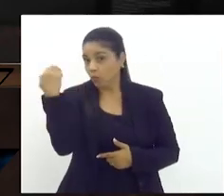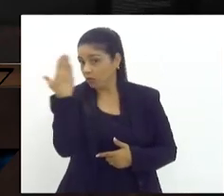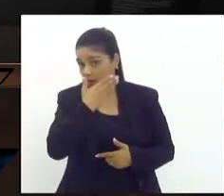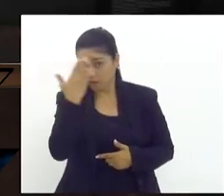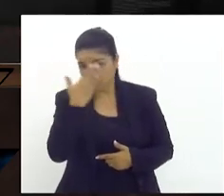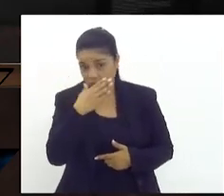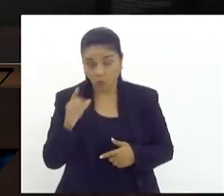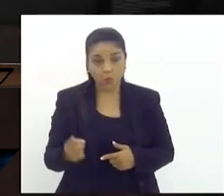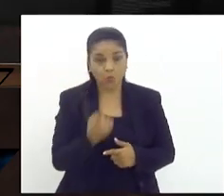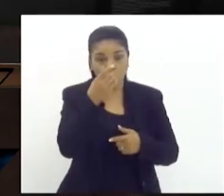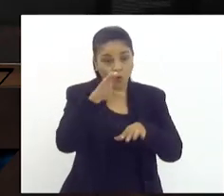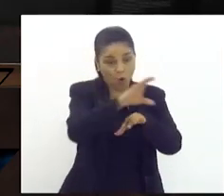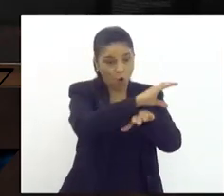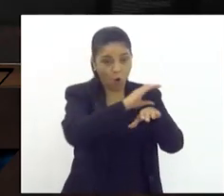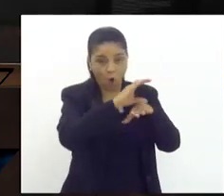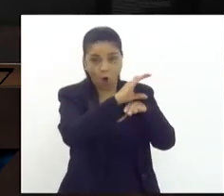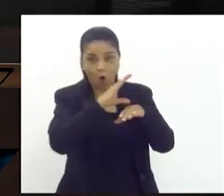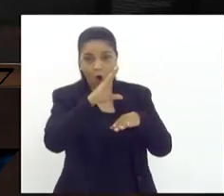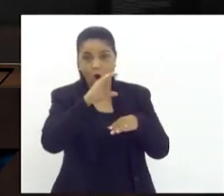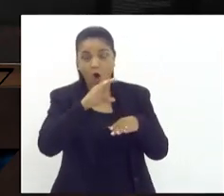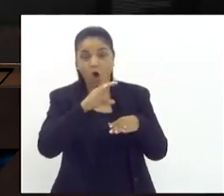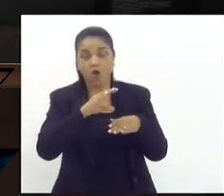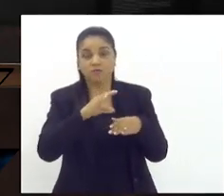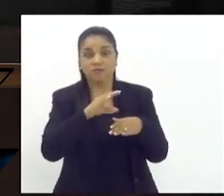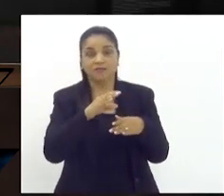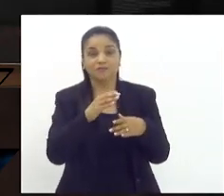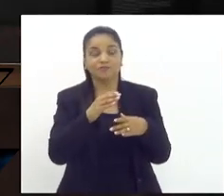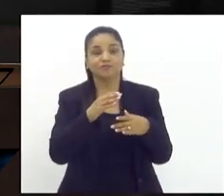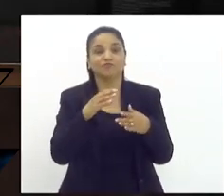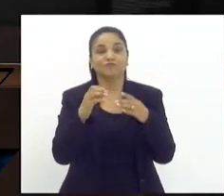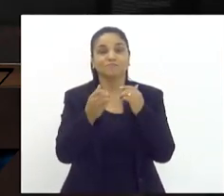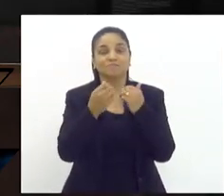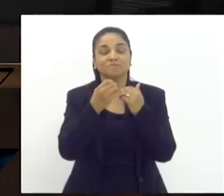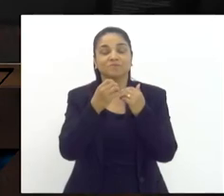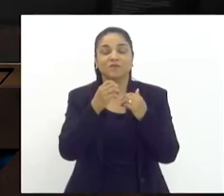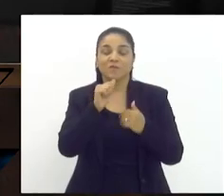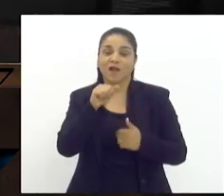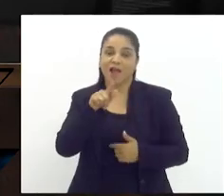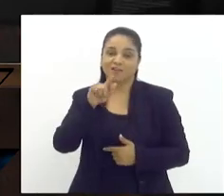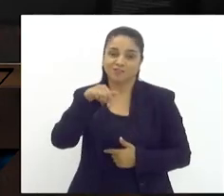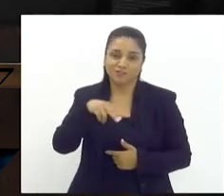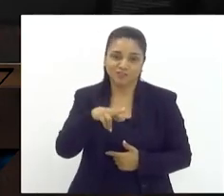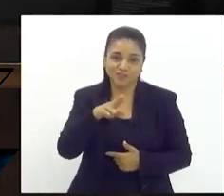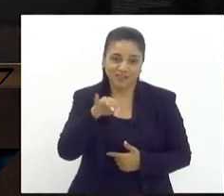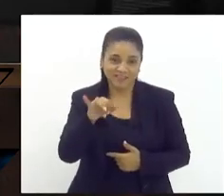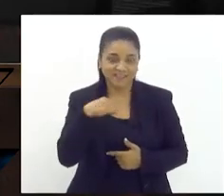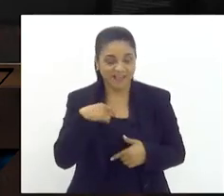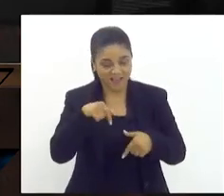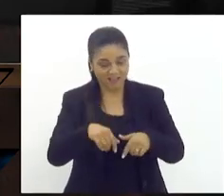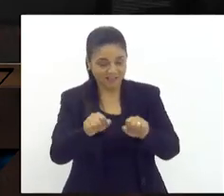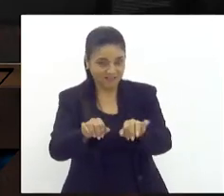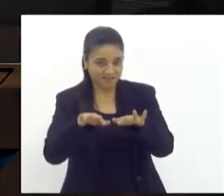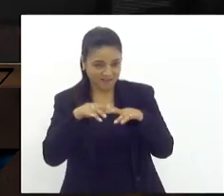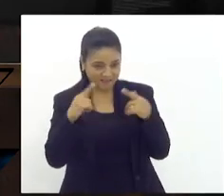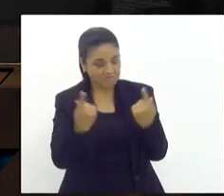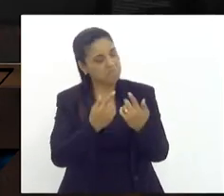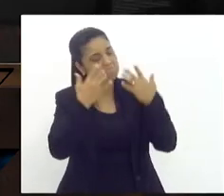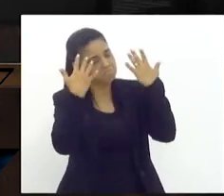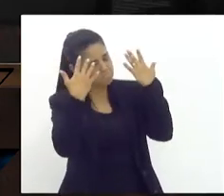um conselheiro de agência reguladora constantemente na nossa Assembleia Legislativa parabéns